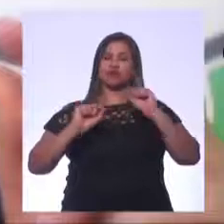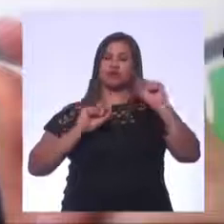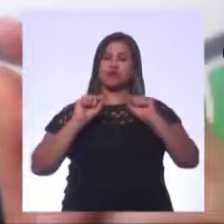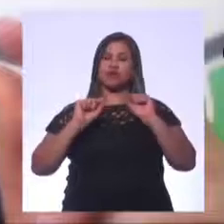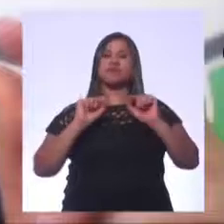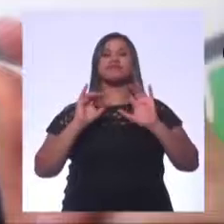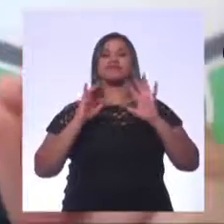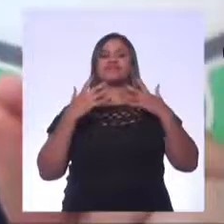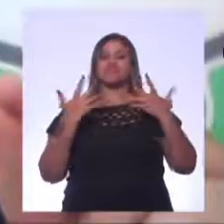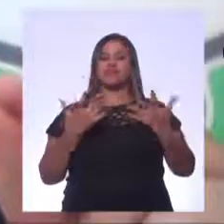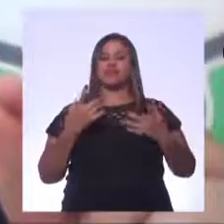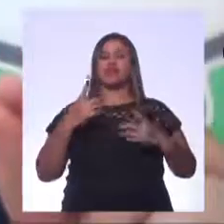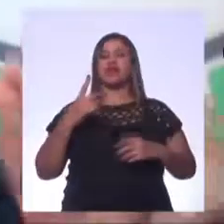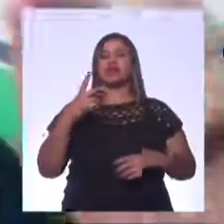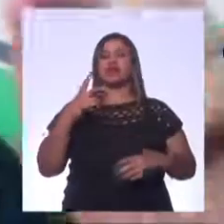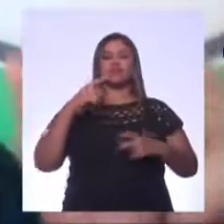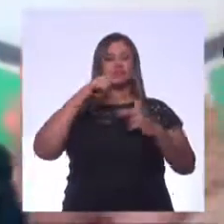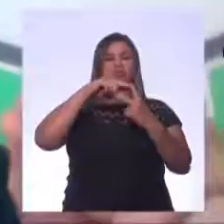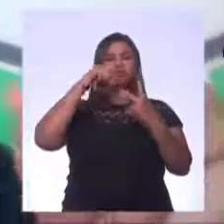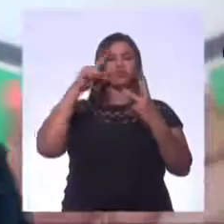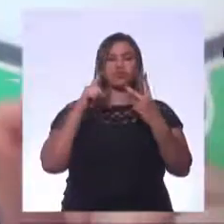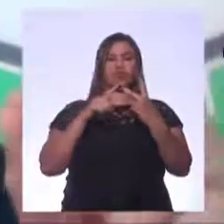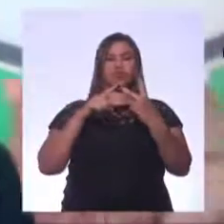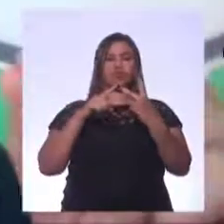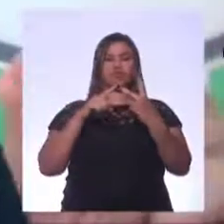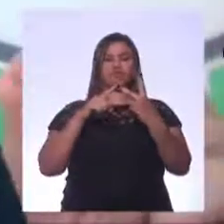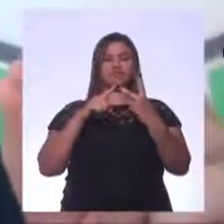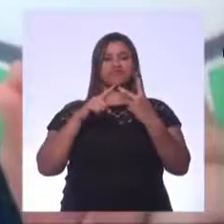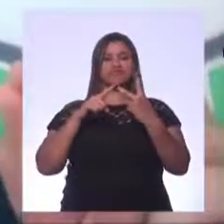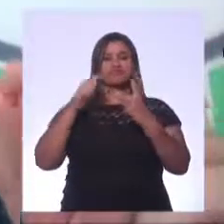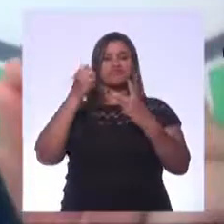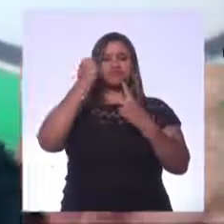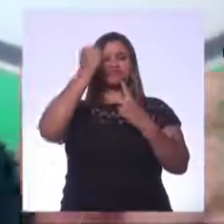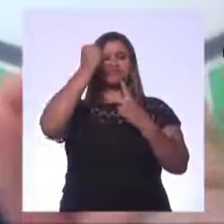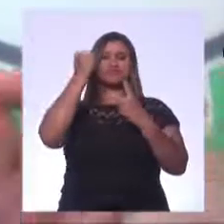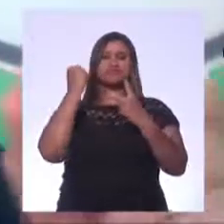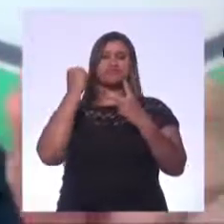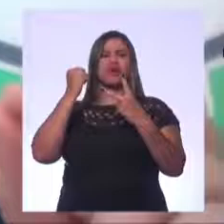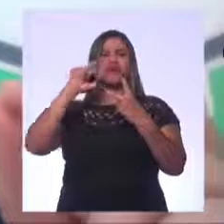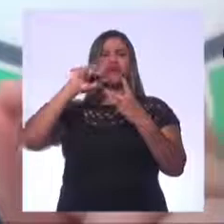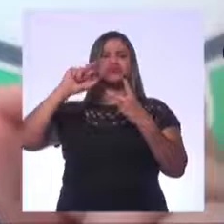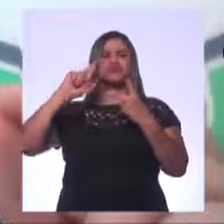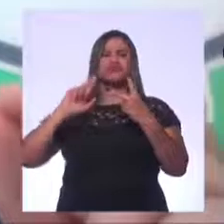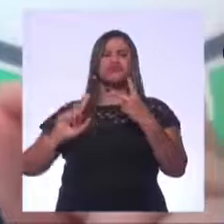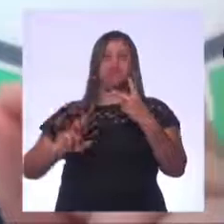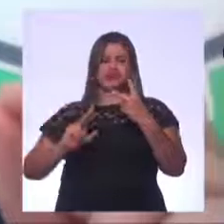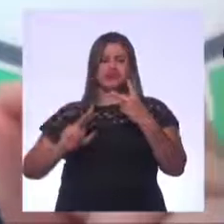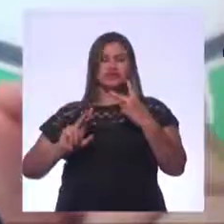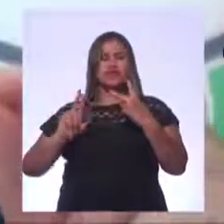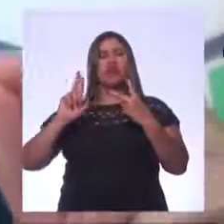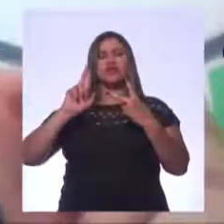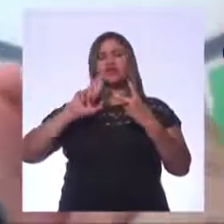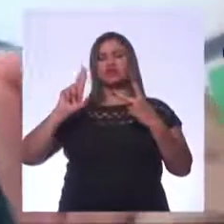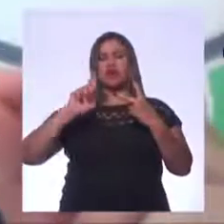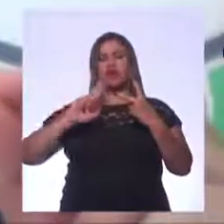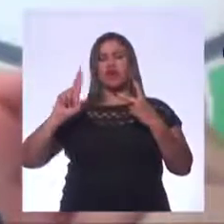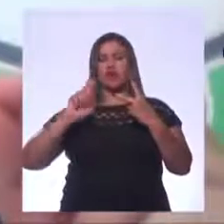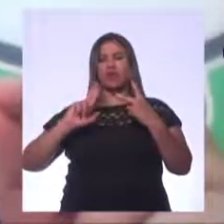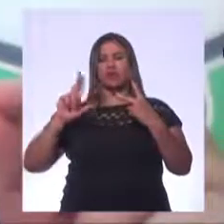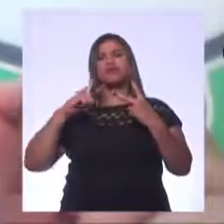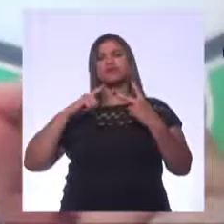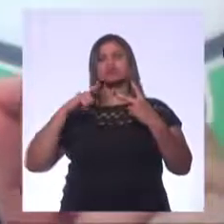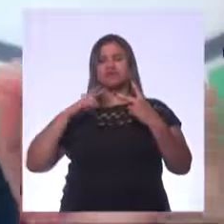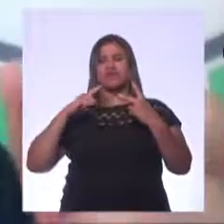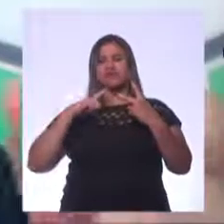pontos, entendeu? Com diferença de potencial, nós damos o nome dessa